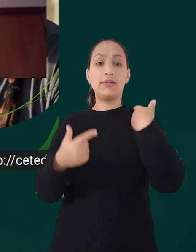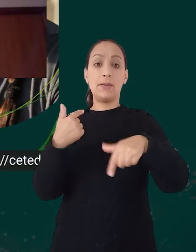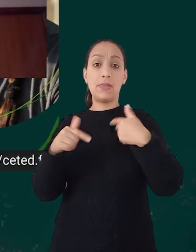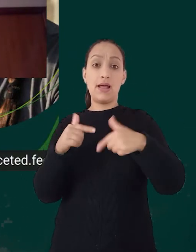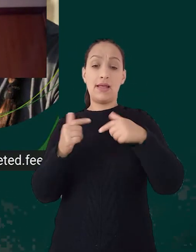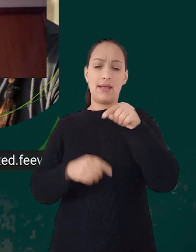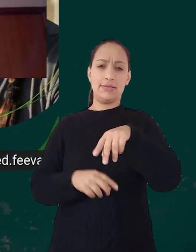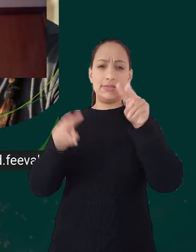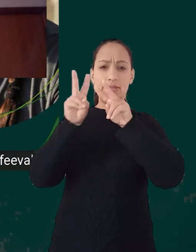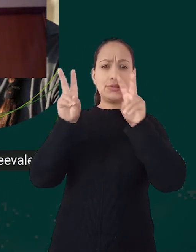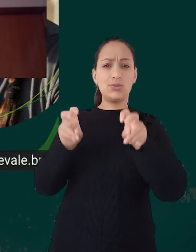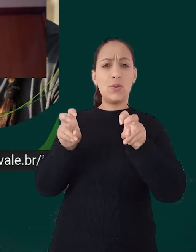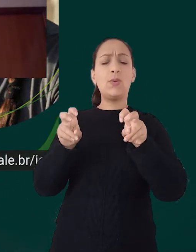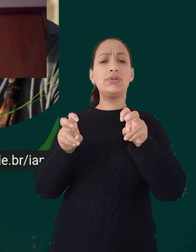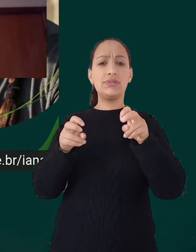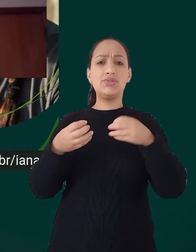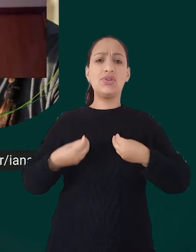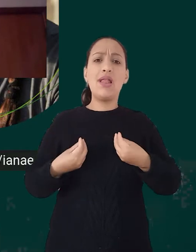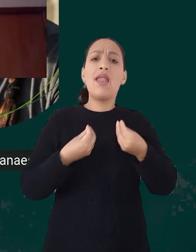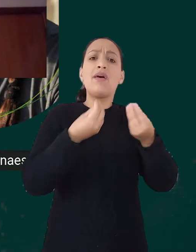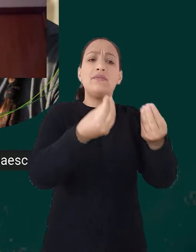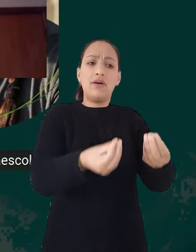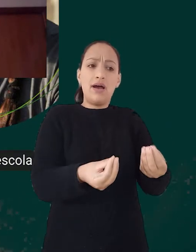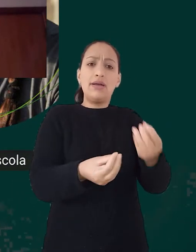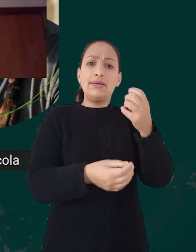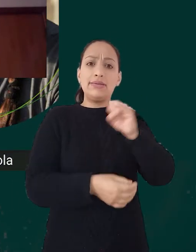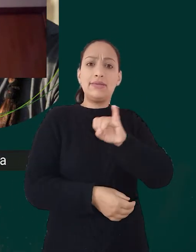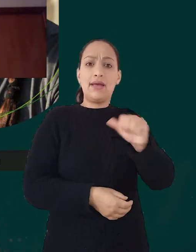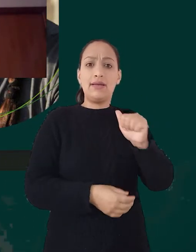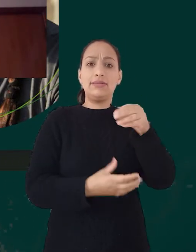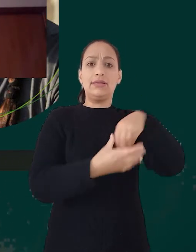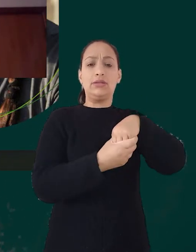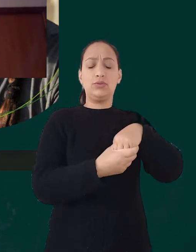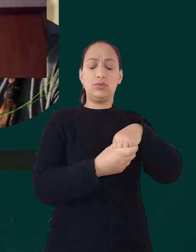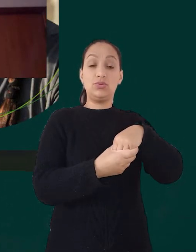questões, né, de levar a inteligência para dentro dos jogos, né?